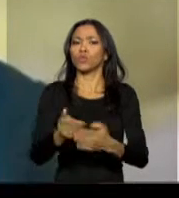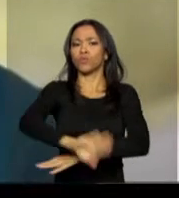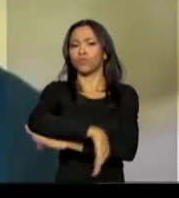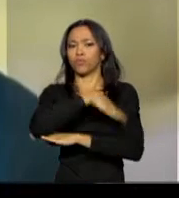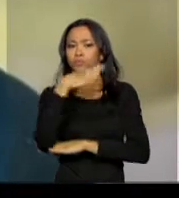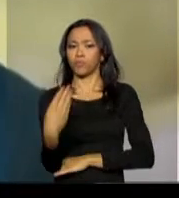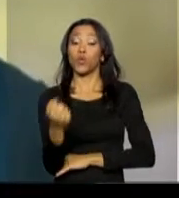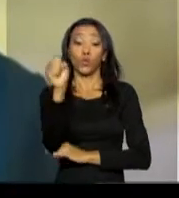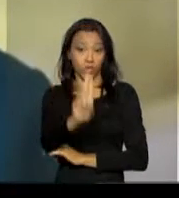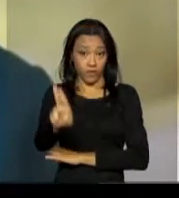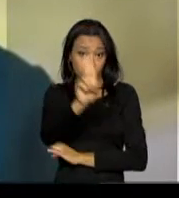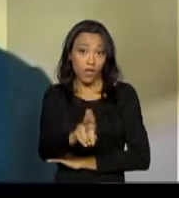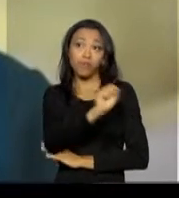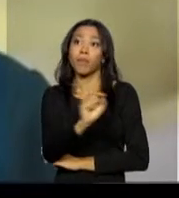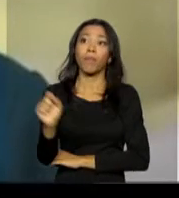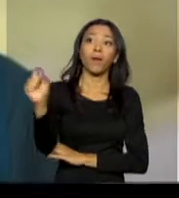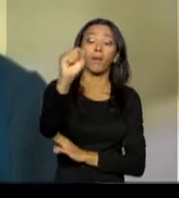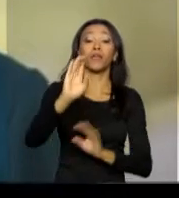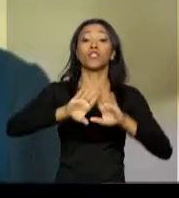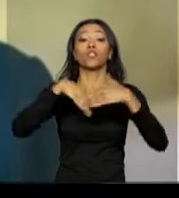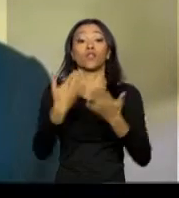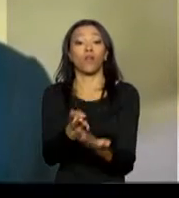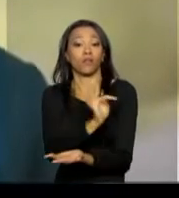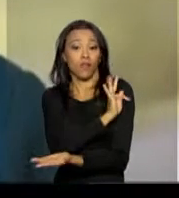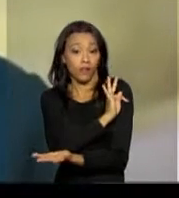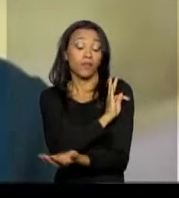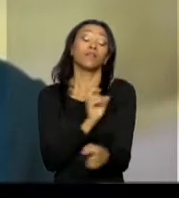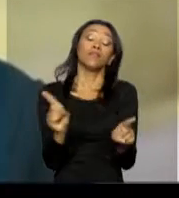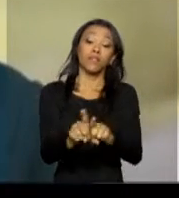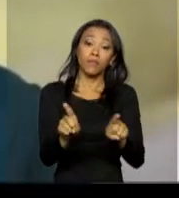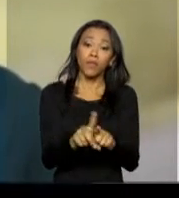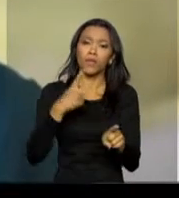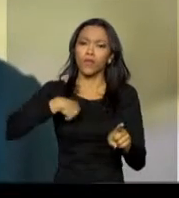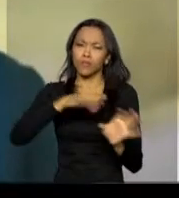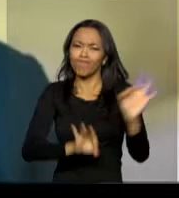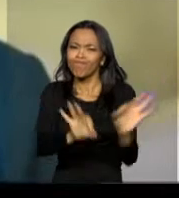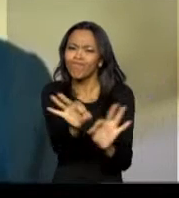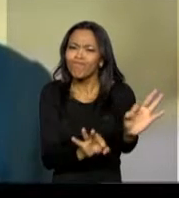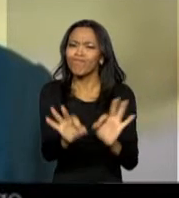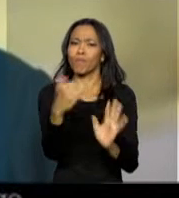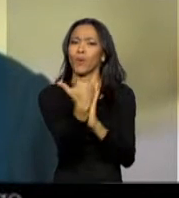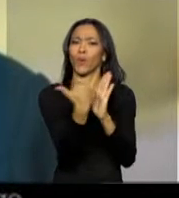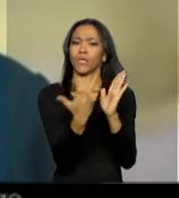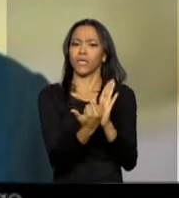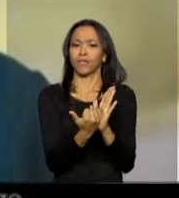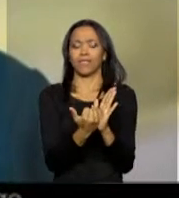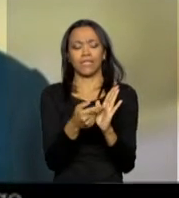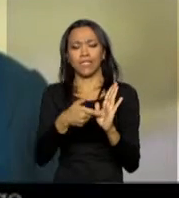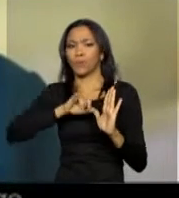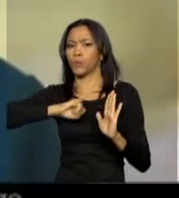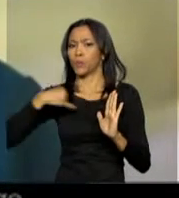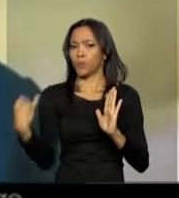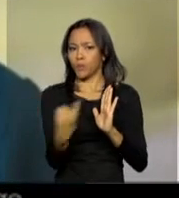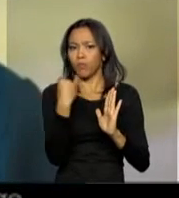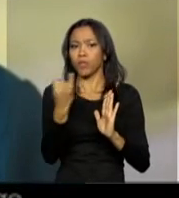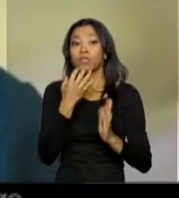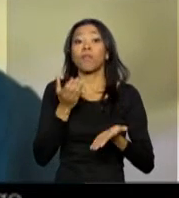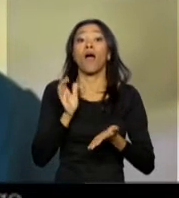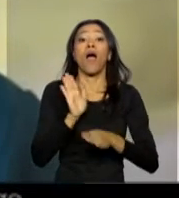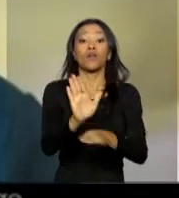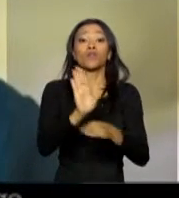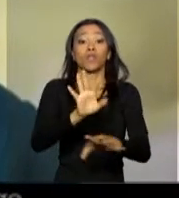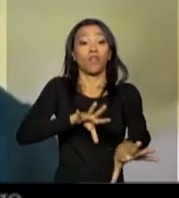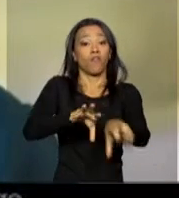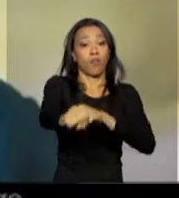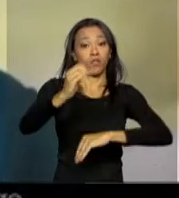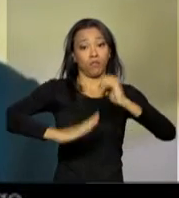de universidades e escolas técnicas, e consolidamos programas decisivos para a formação